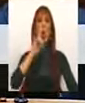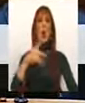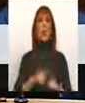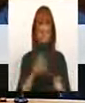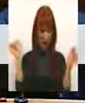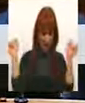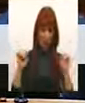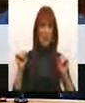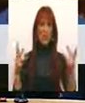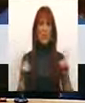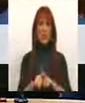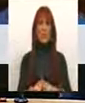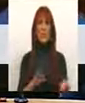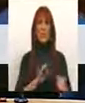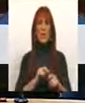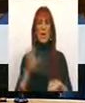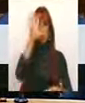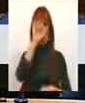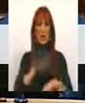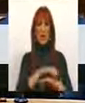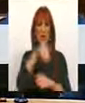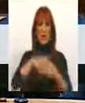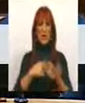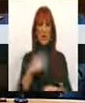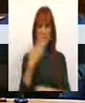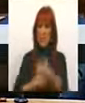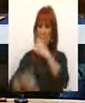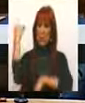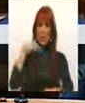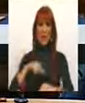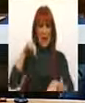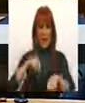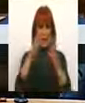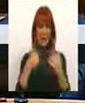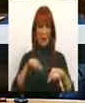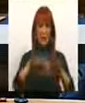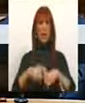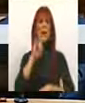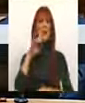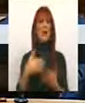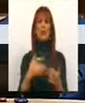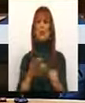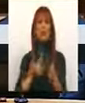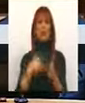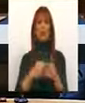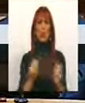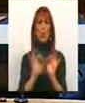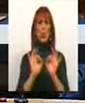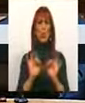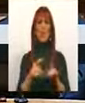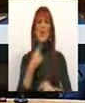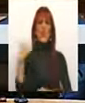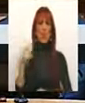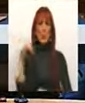para confirmar que o Sr. Ministro da Administração Interna, na semana passada, neste mesmo plenário, garantiu que estava tudo pronto. Disse que a